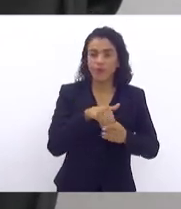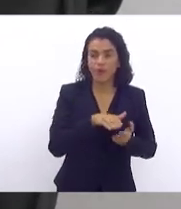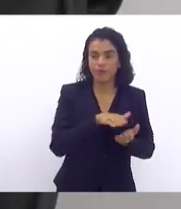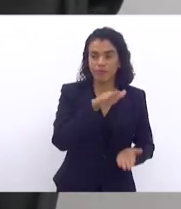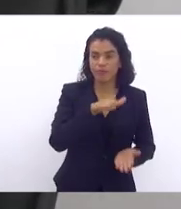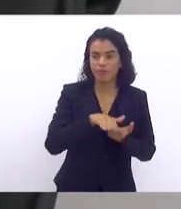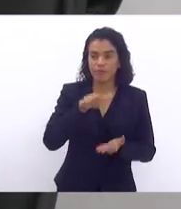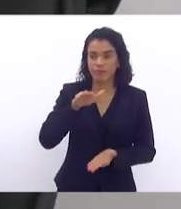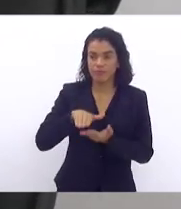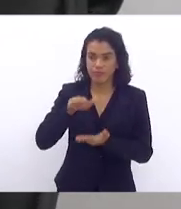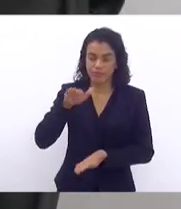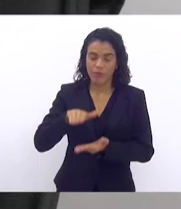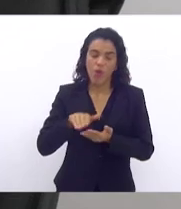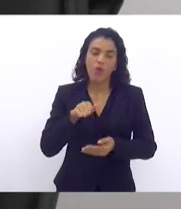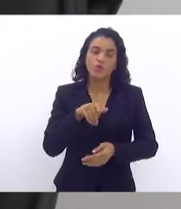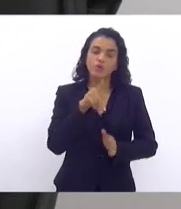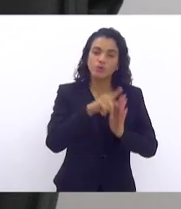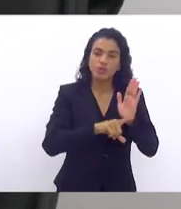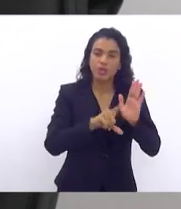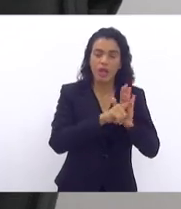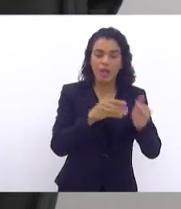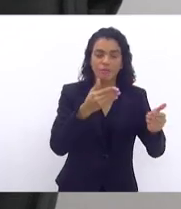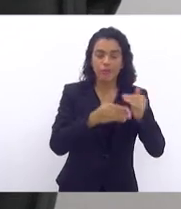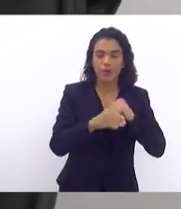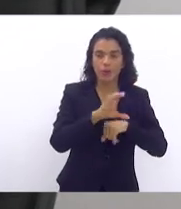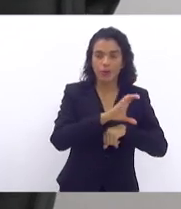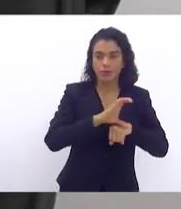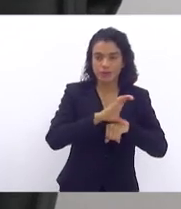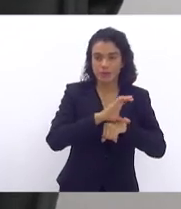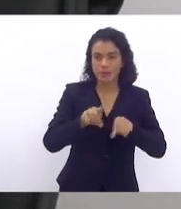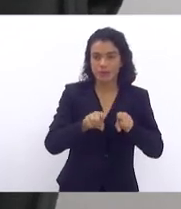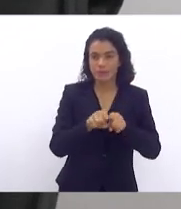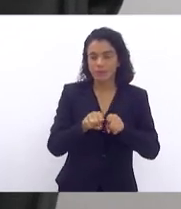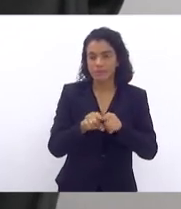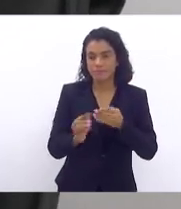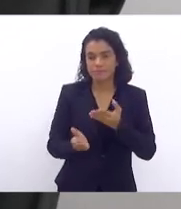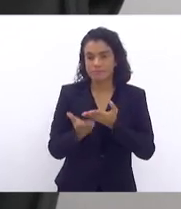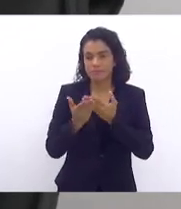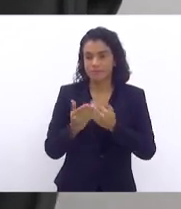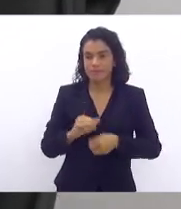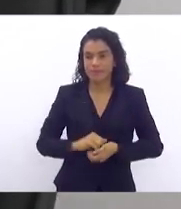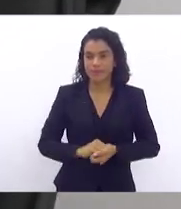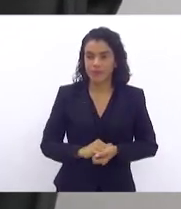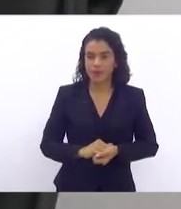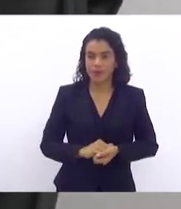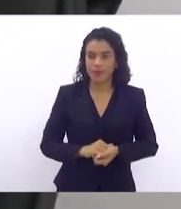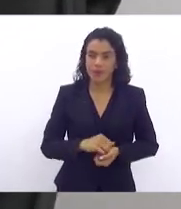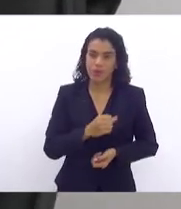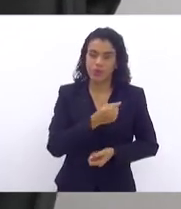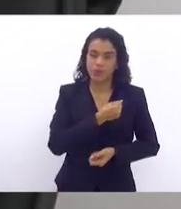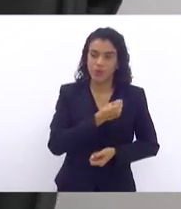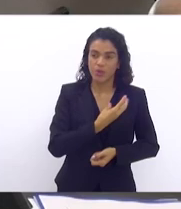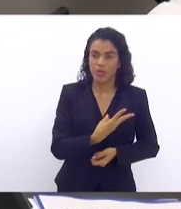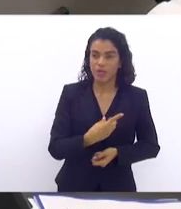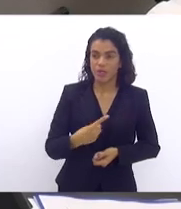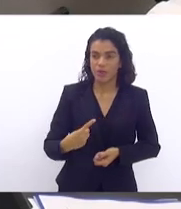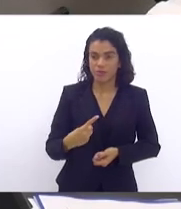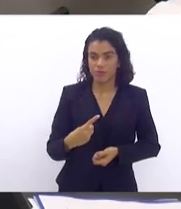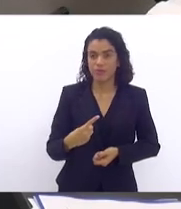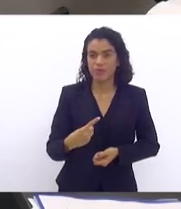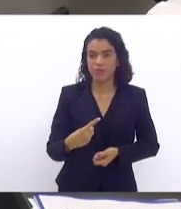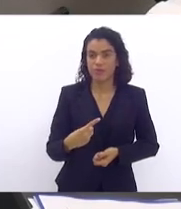dos projetos sobre inconstitucionalidade e anexação. Então, eu não voto para o 31, eu prometo a Vossa Excelência que já